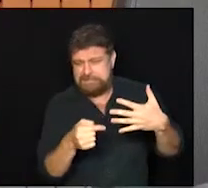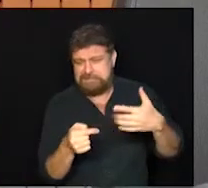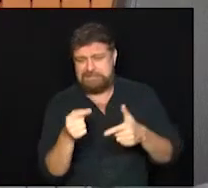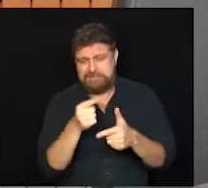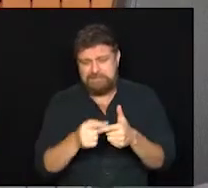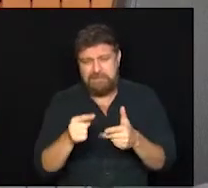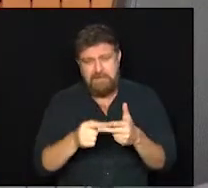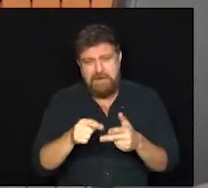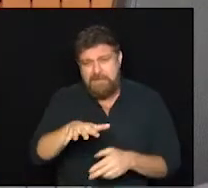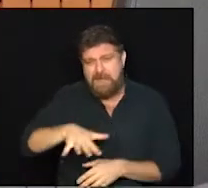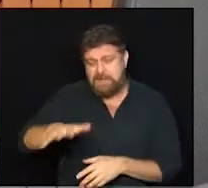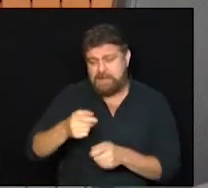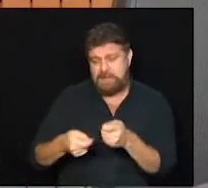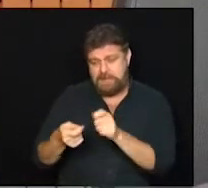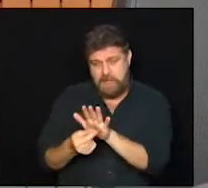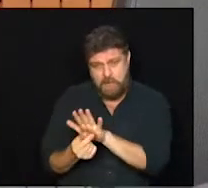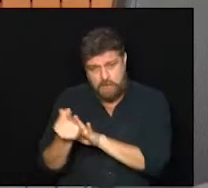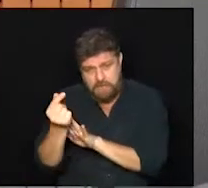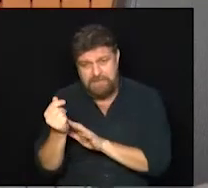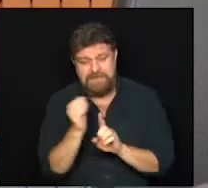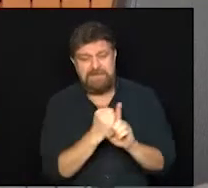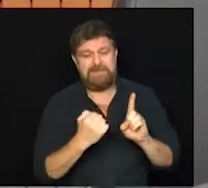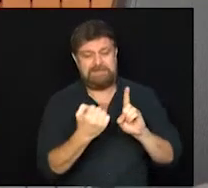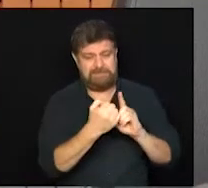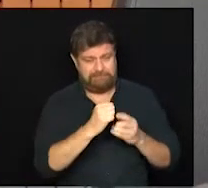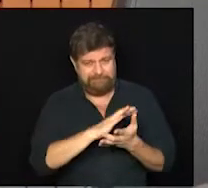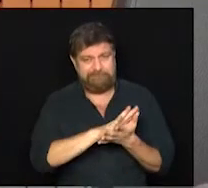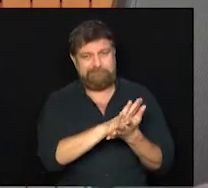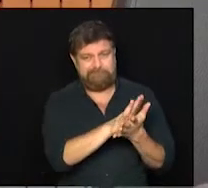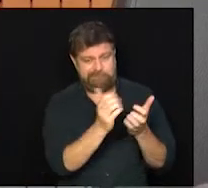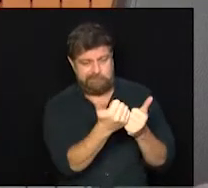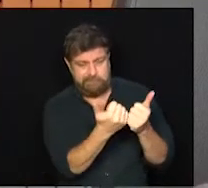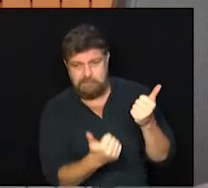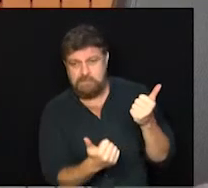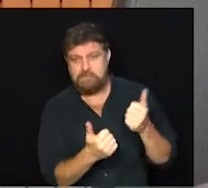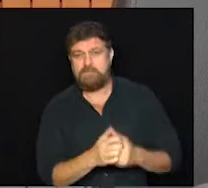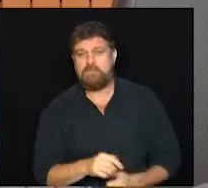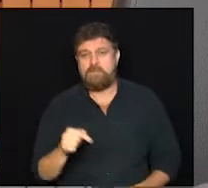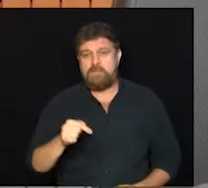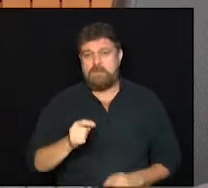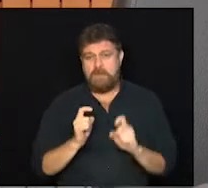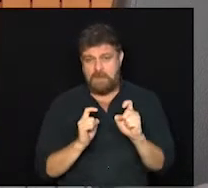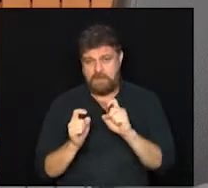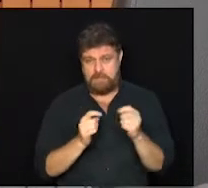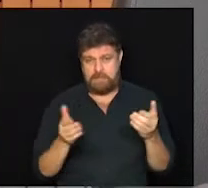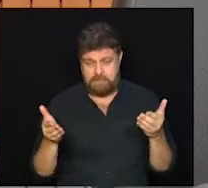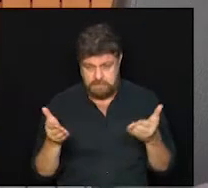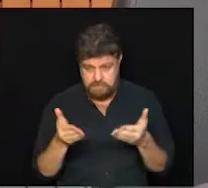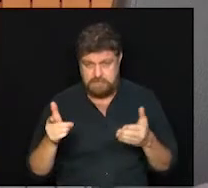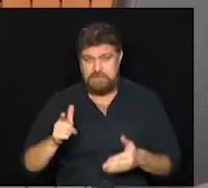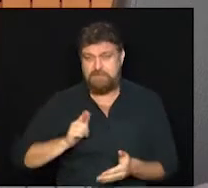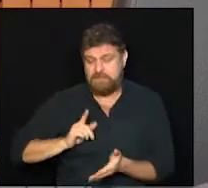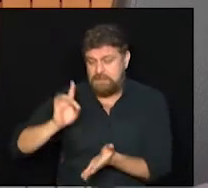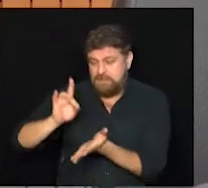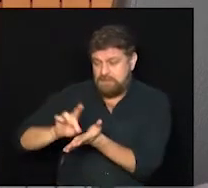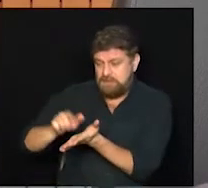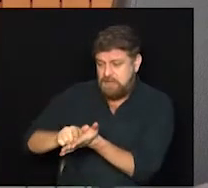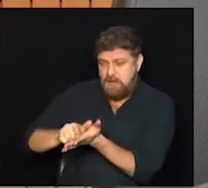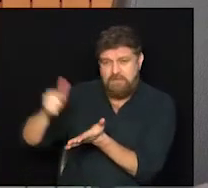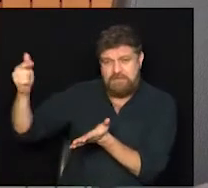impactos econômicos e sociais. A presente reunião foi devidamente publicada no Diário